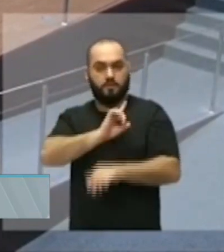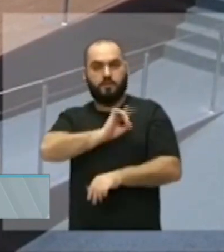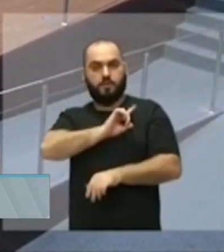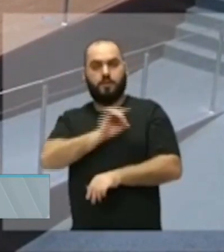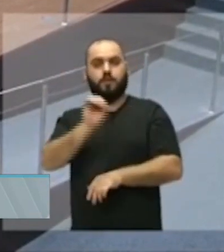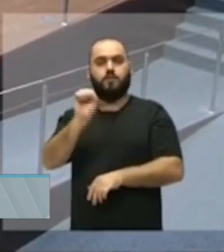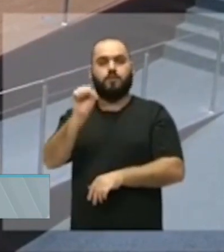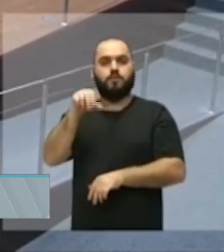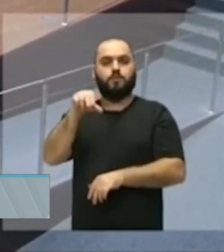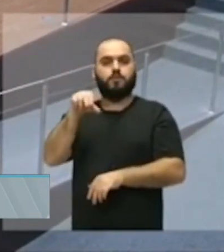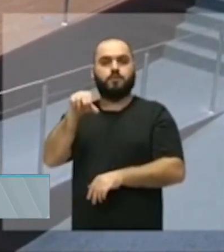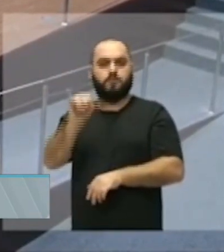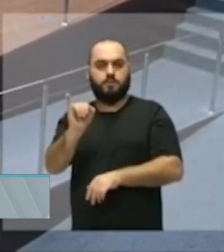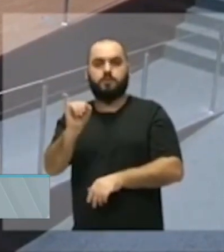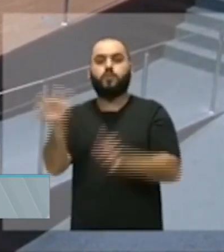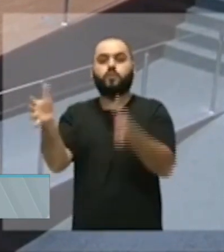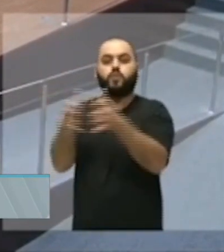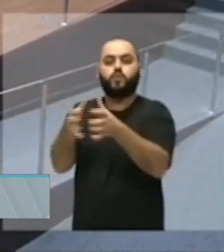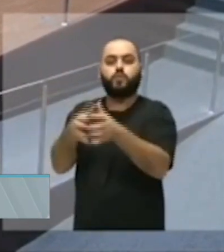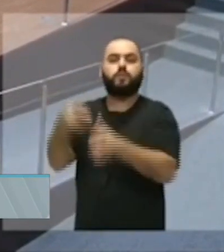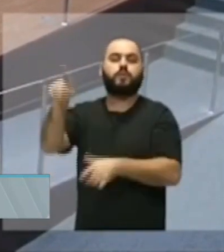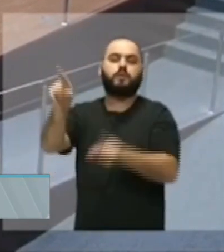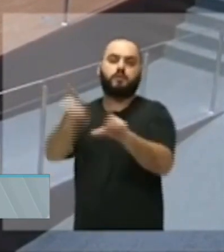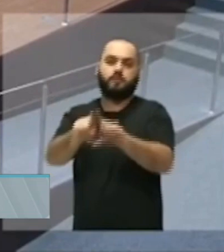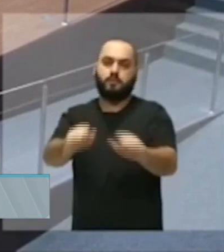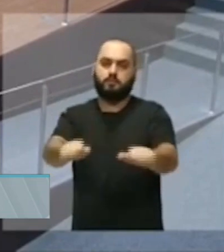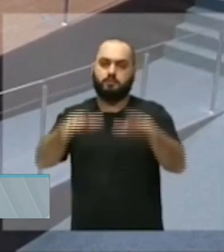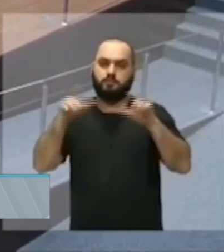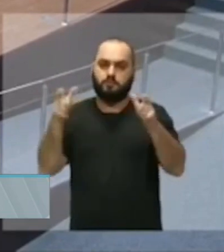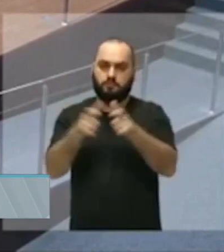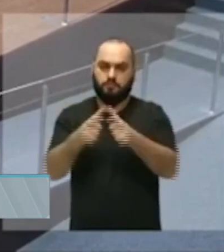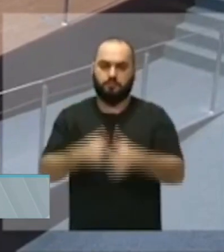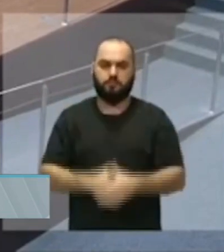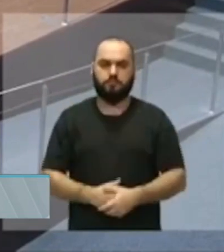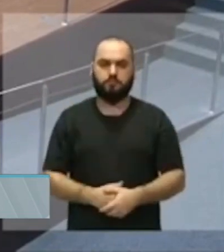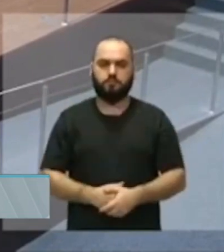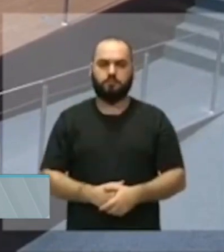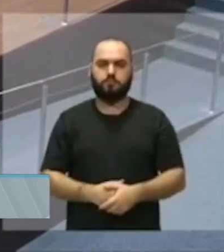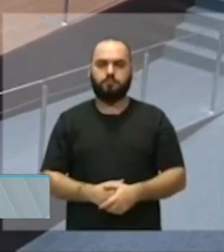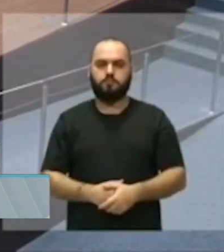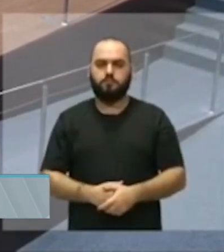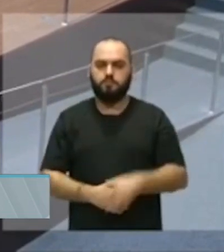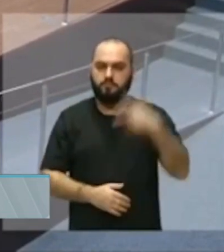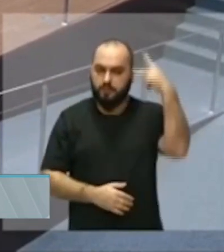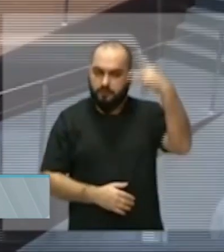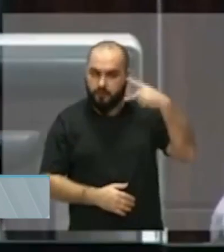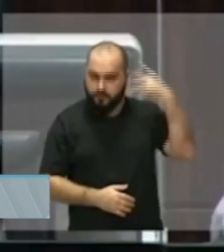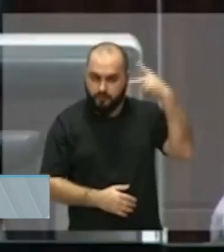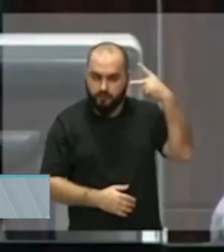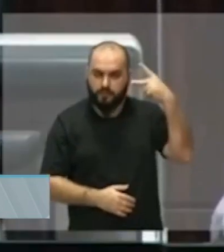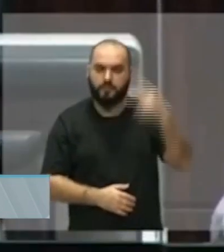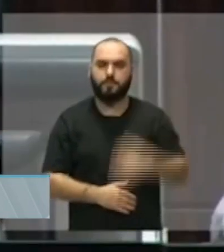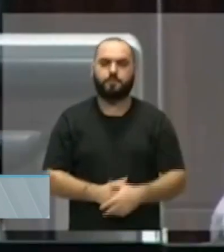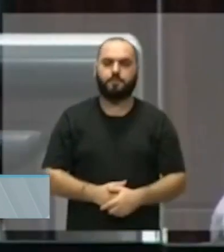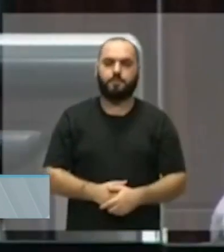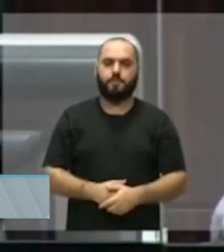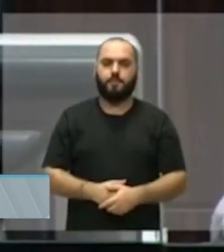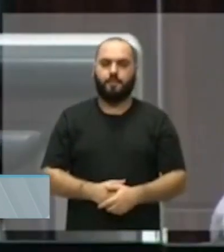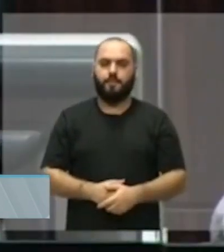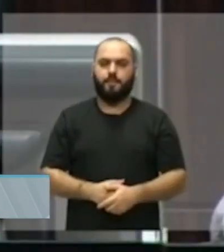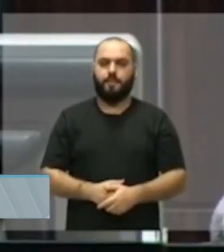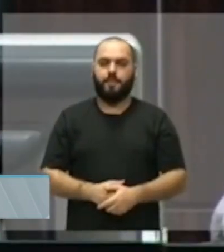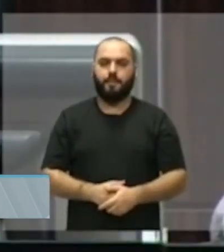a alíquota de tributos municipais. O projeto determina que a obrigatoriedade de audiência pública será para os reajustes